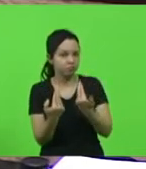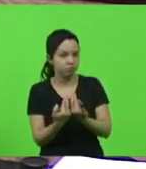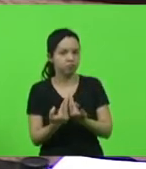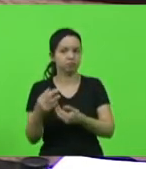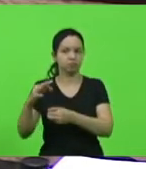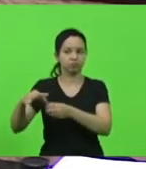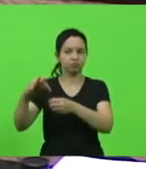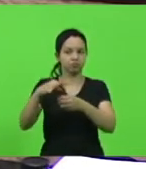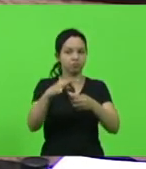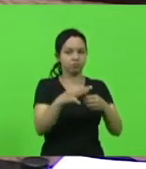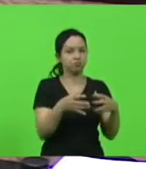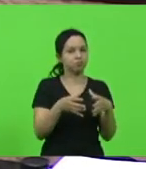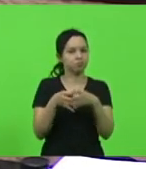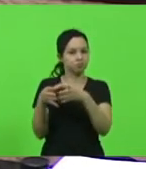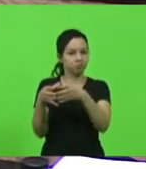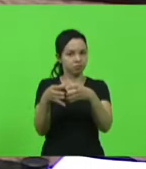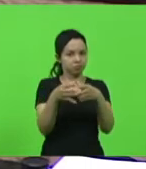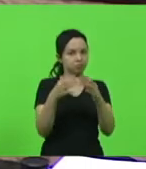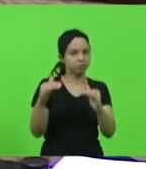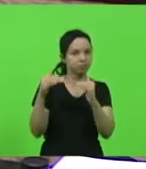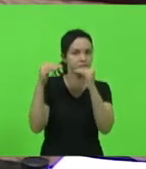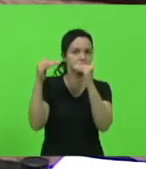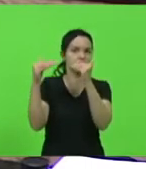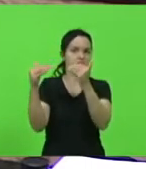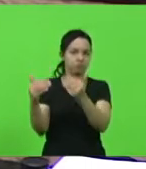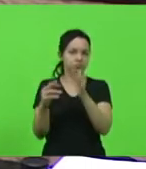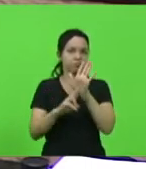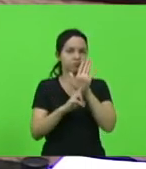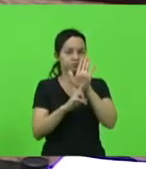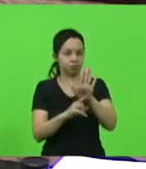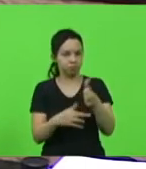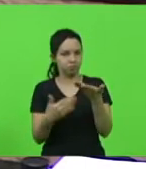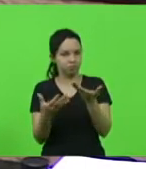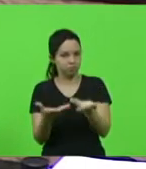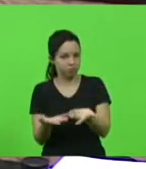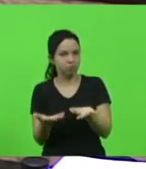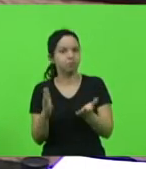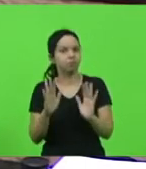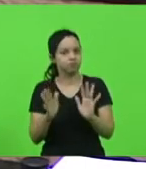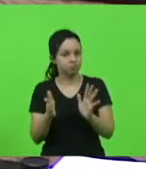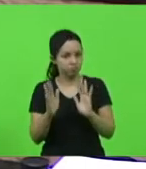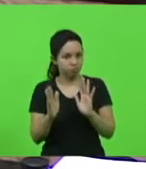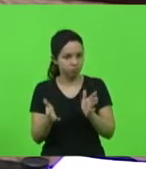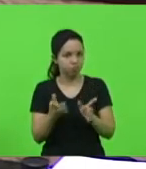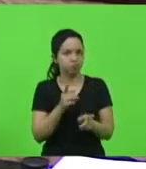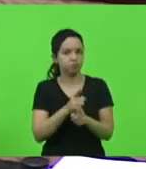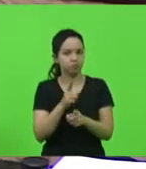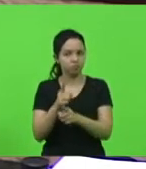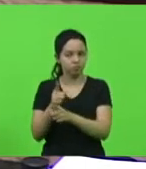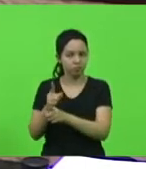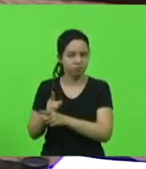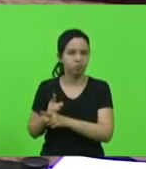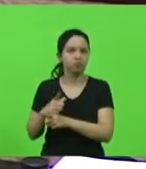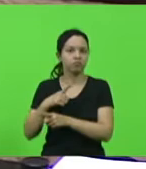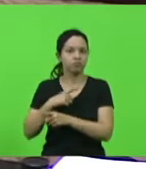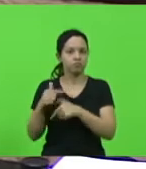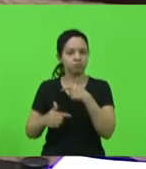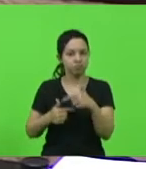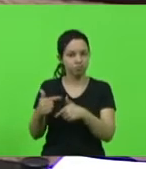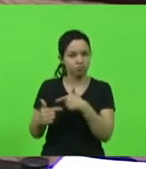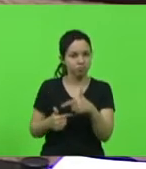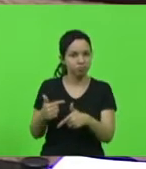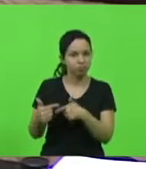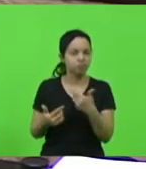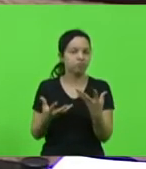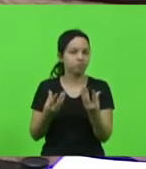questão, nós conseguimos identificar muitas ações excelentes que já são realizadas, mas ainda não plenamente conhecidas pela